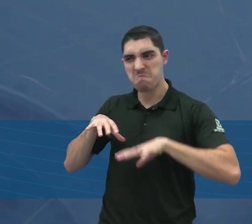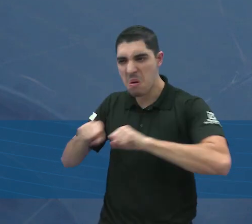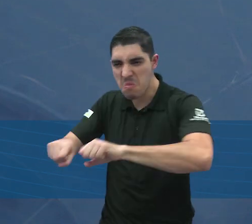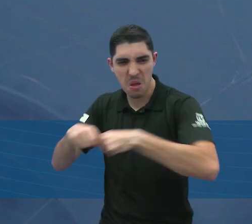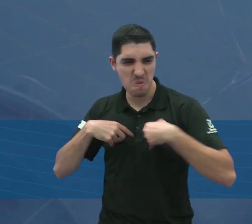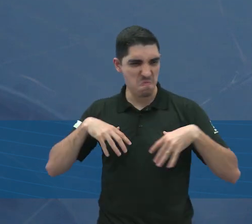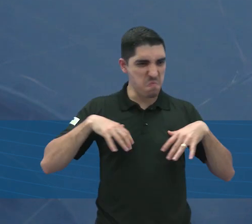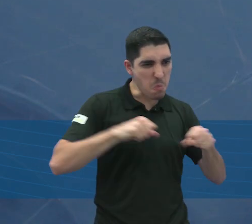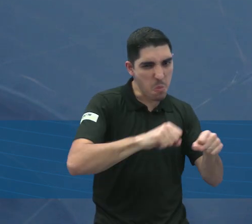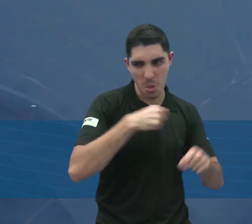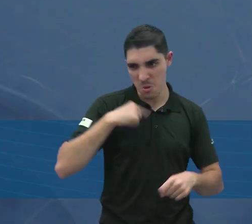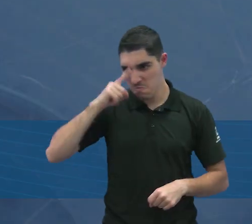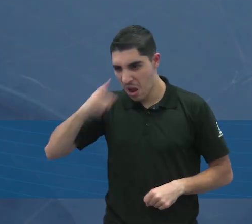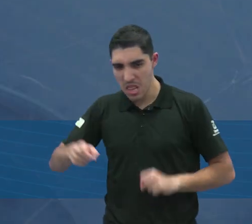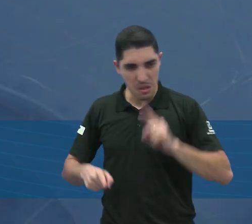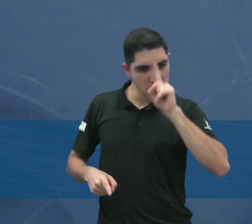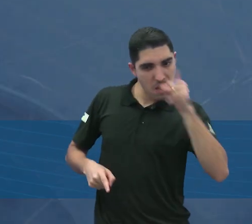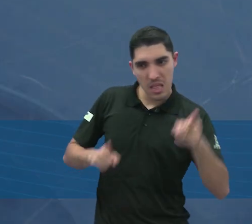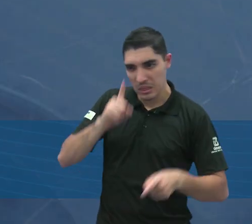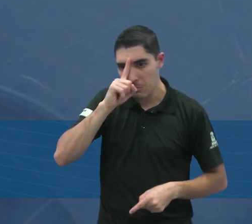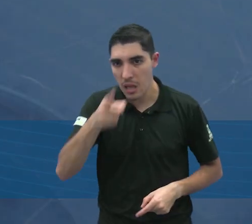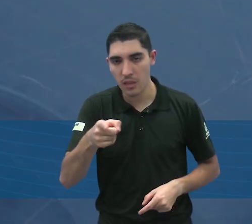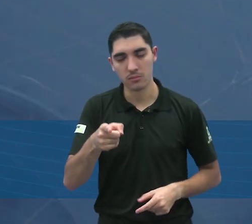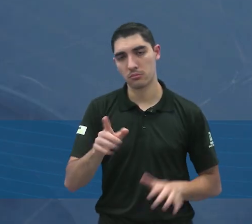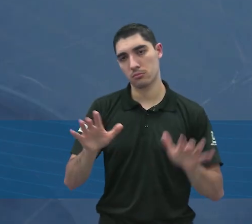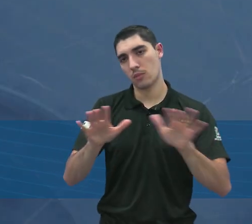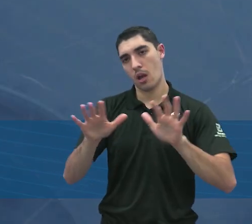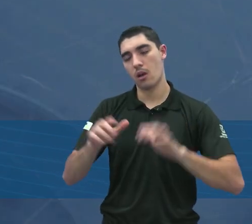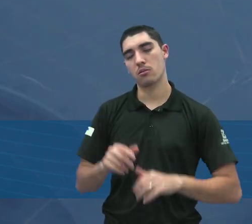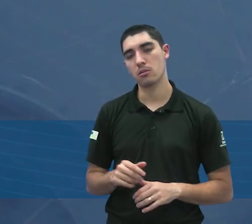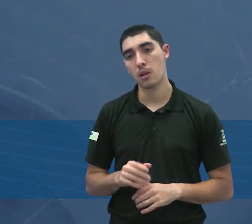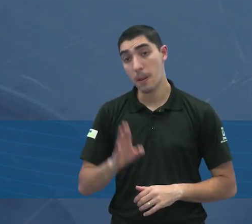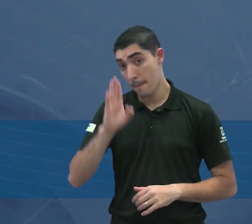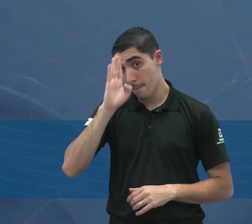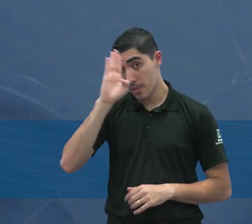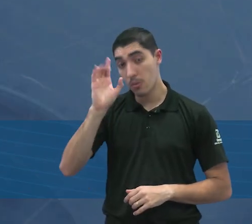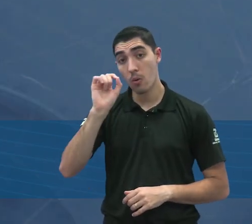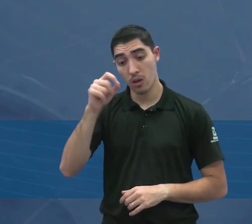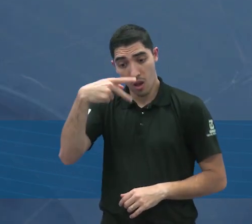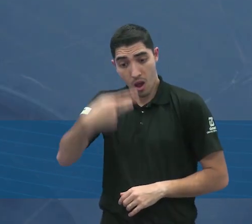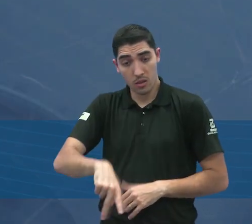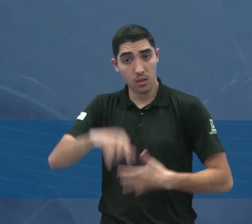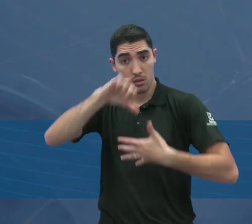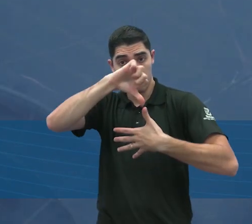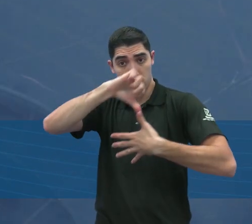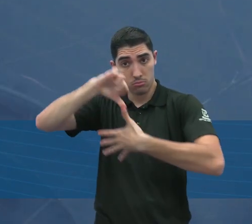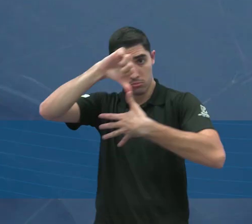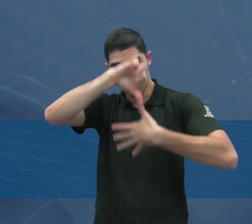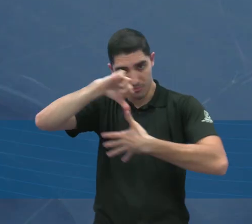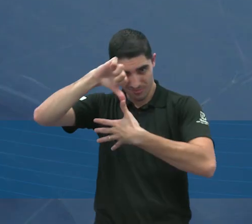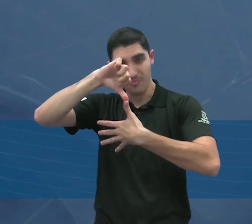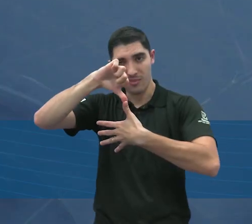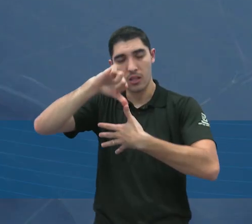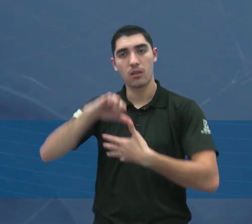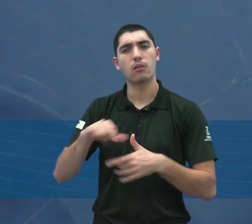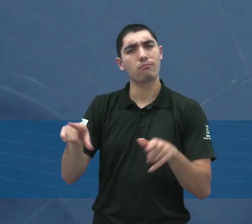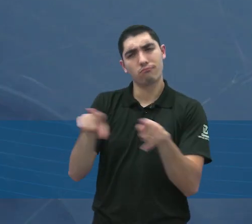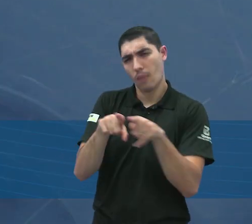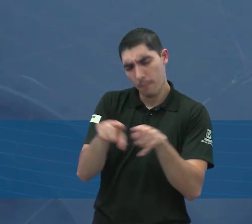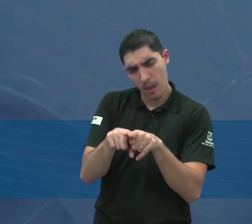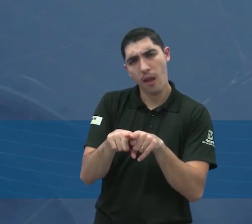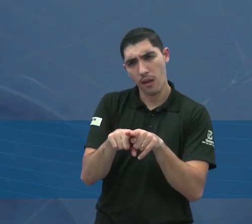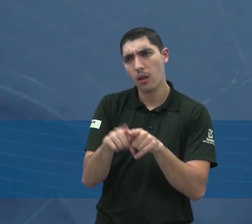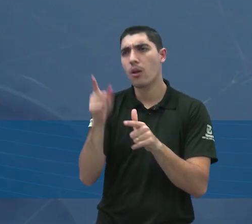neocolonialismo. Principalmente quando a gente pensa nas relações que se estabelecem aqui na América do Sul, não é, e mesmo pensando